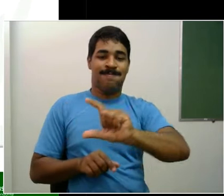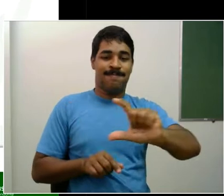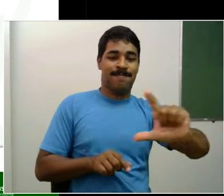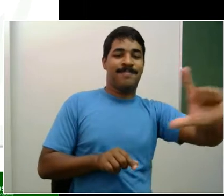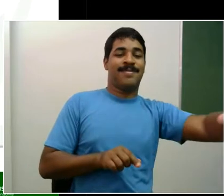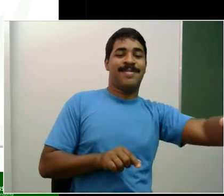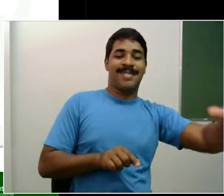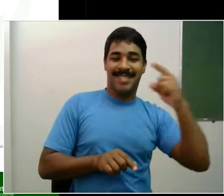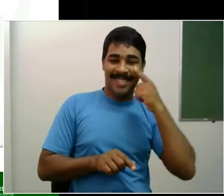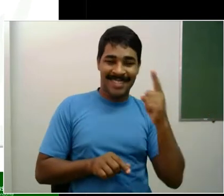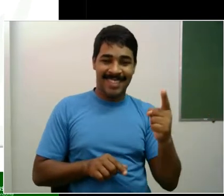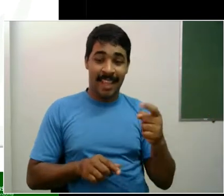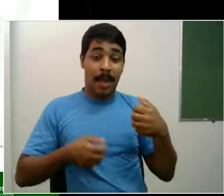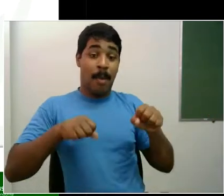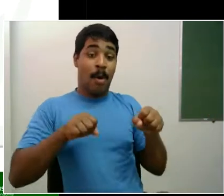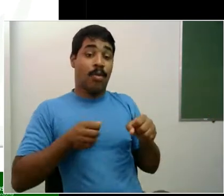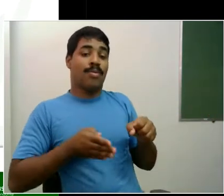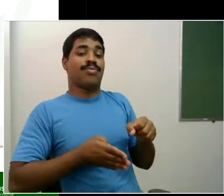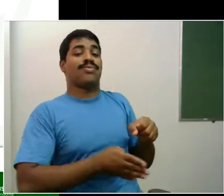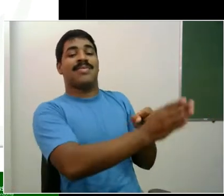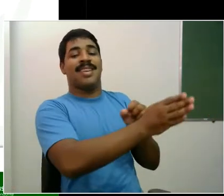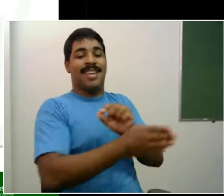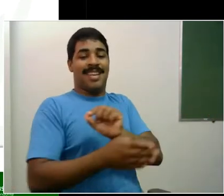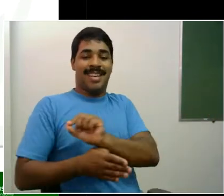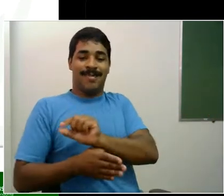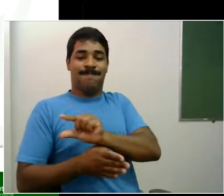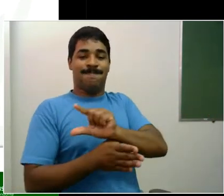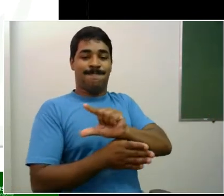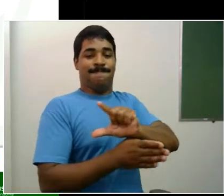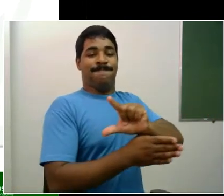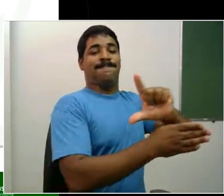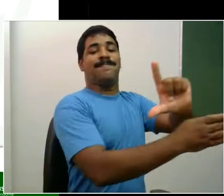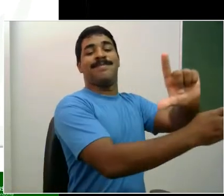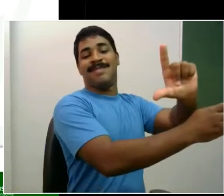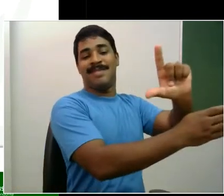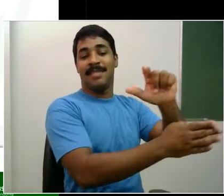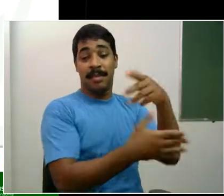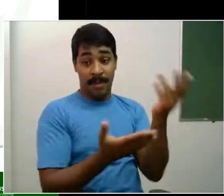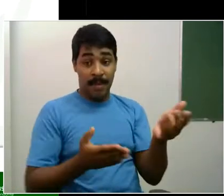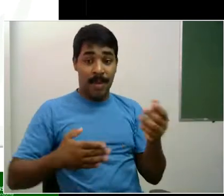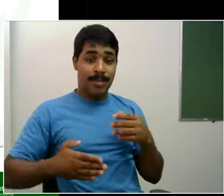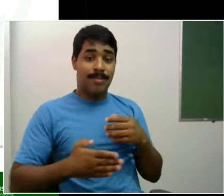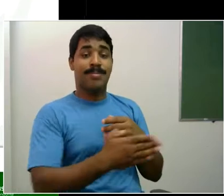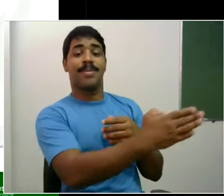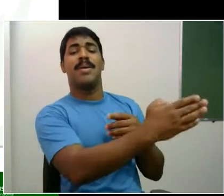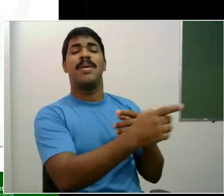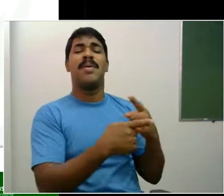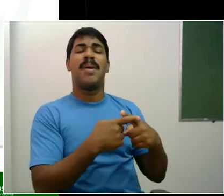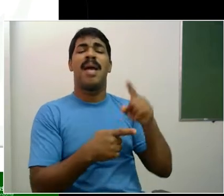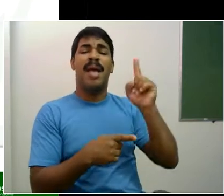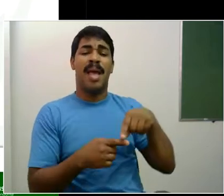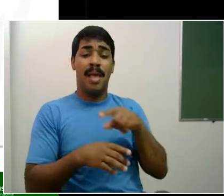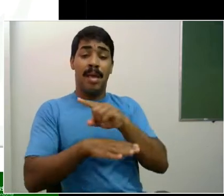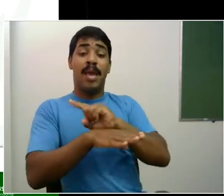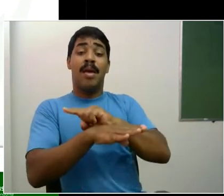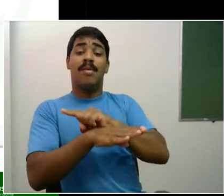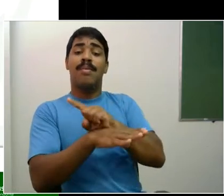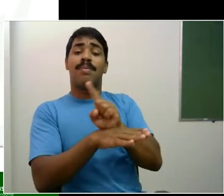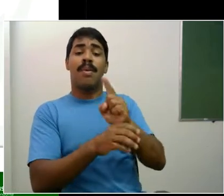mesmo sentido da trajetória. O movimento ele é retilíneo uniforme, porque a velocidade aqui